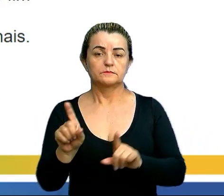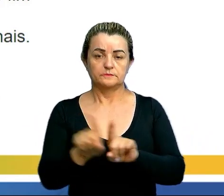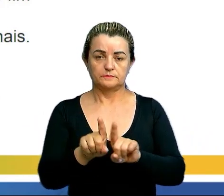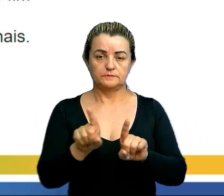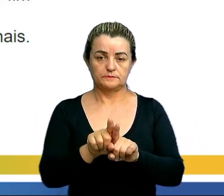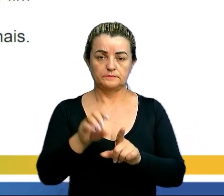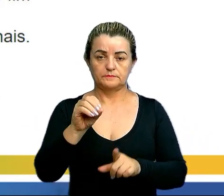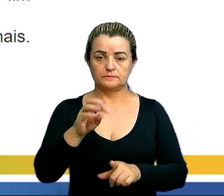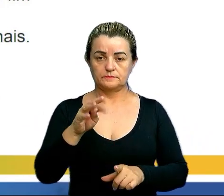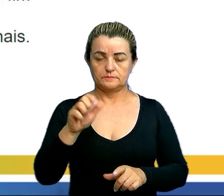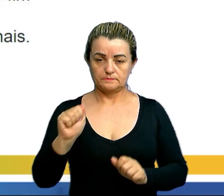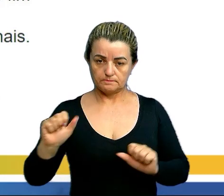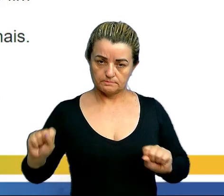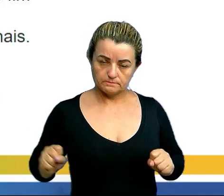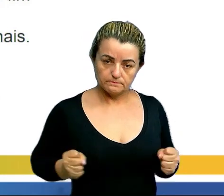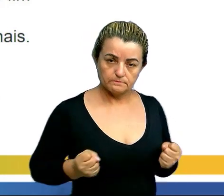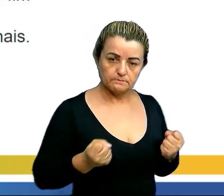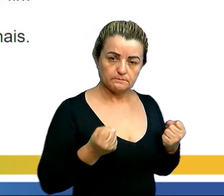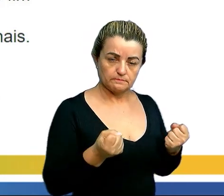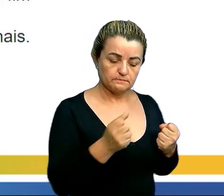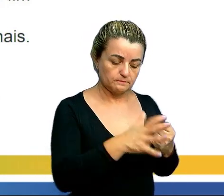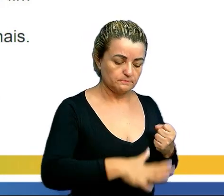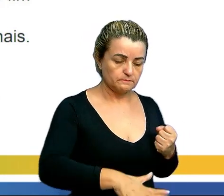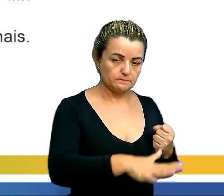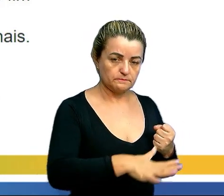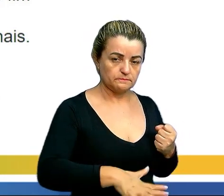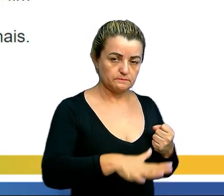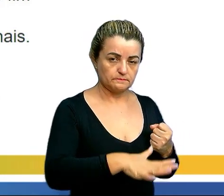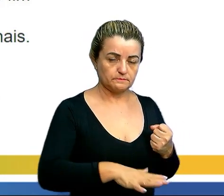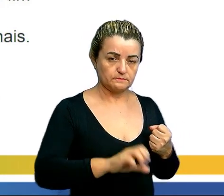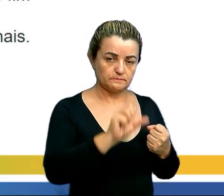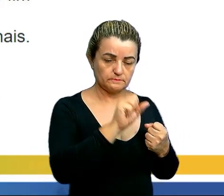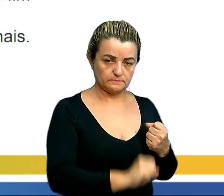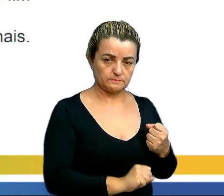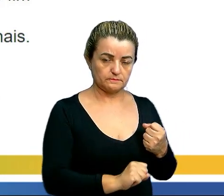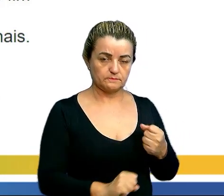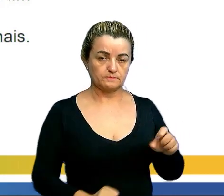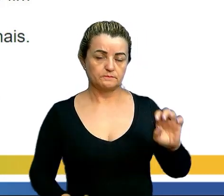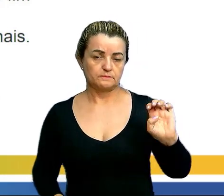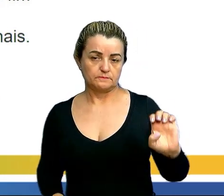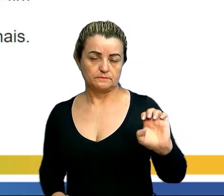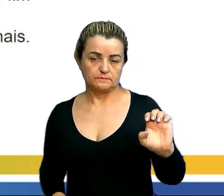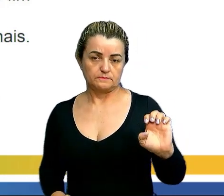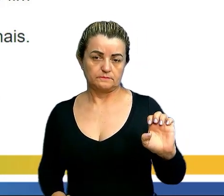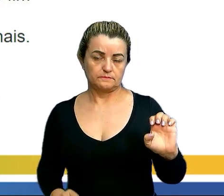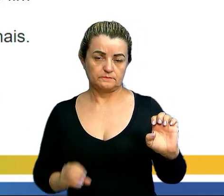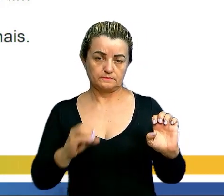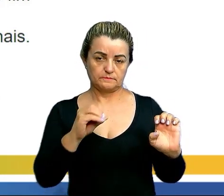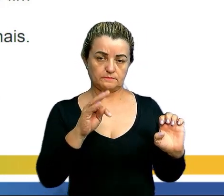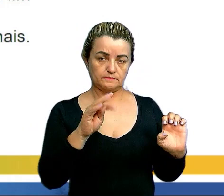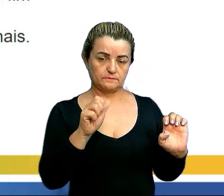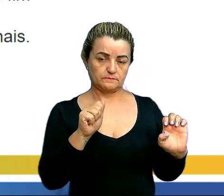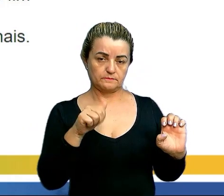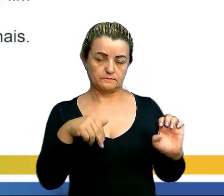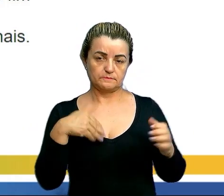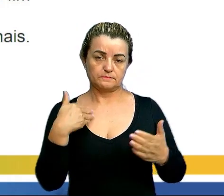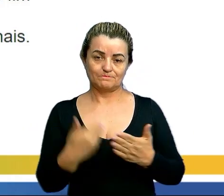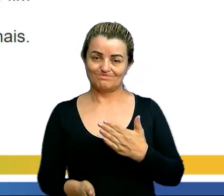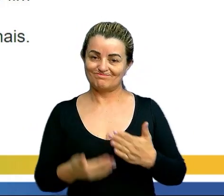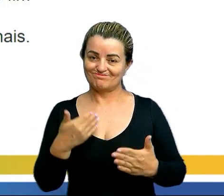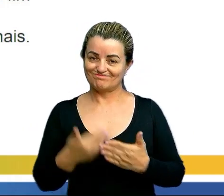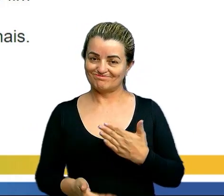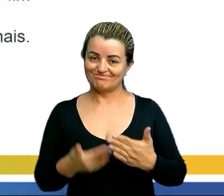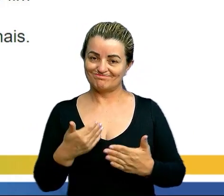conflitos em países e regiões do hemisfério sul. E na letra E, vai dizer que a OTAN perdeu parte dos